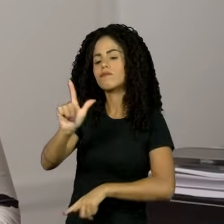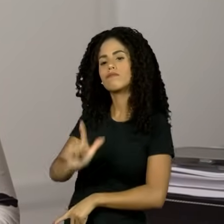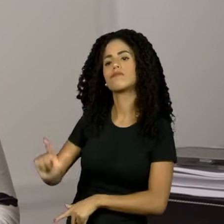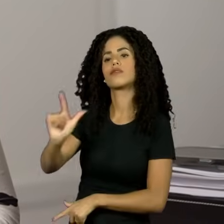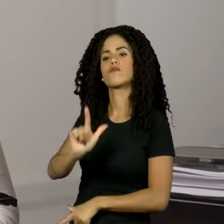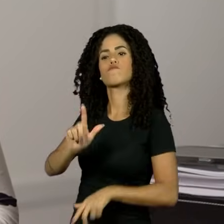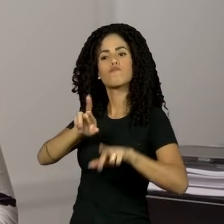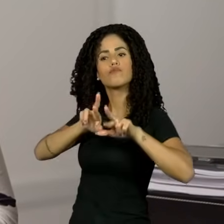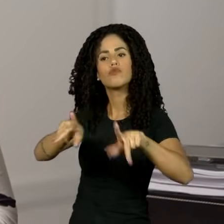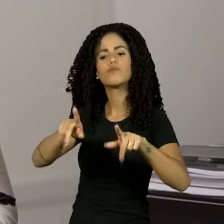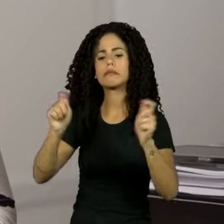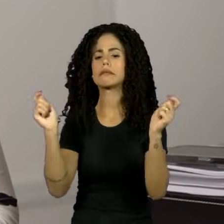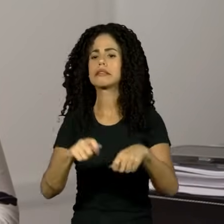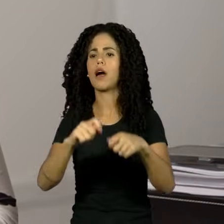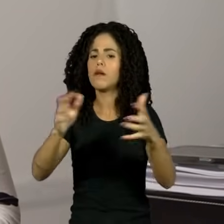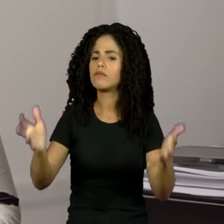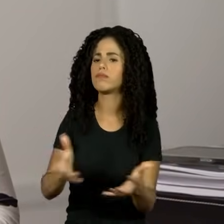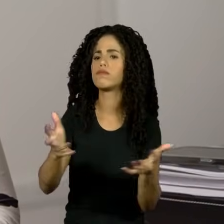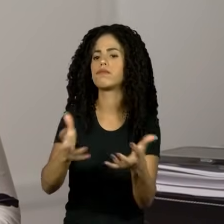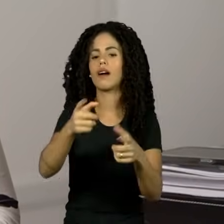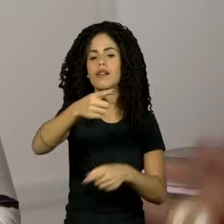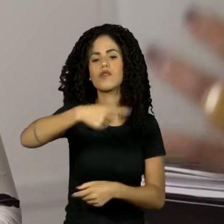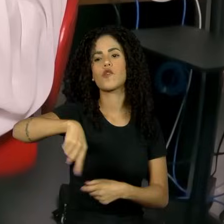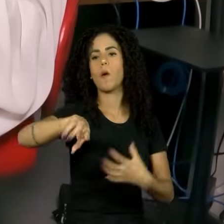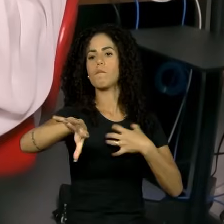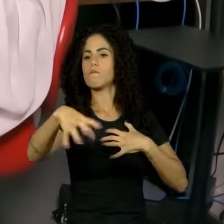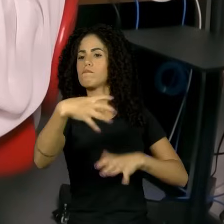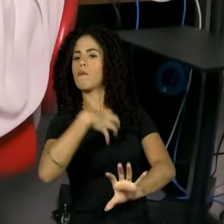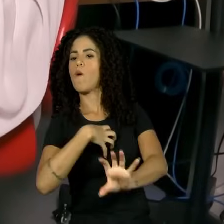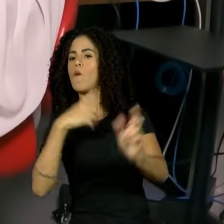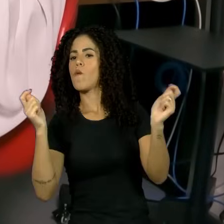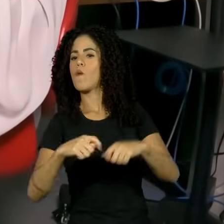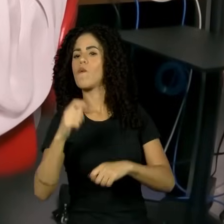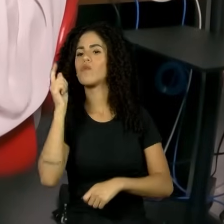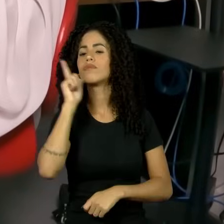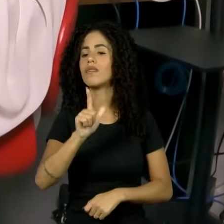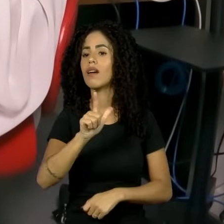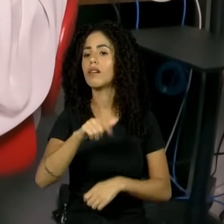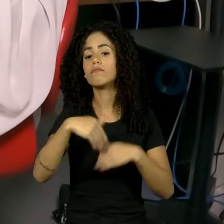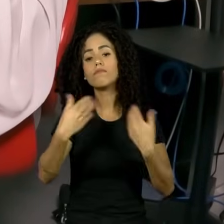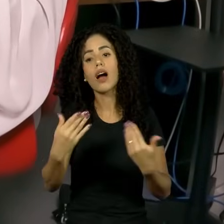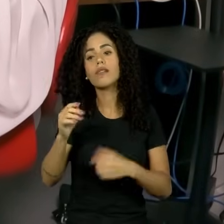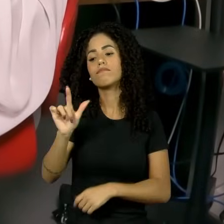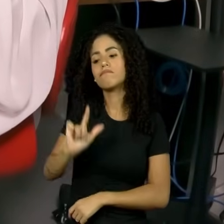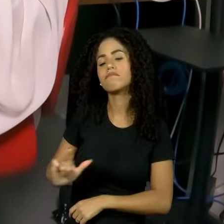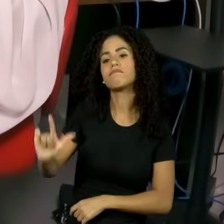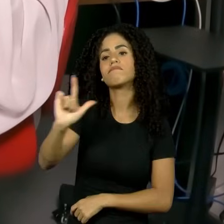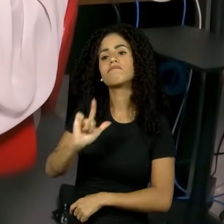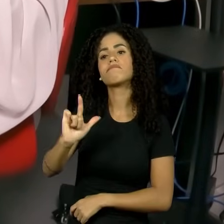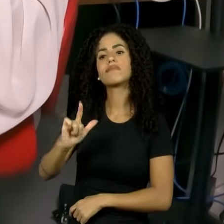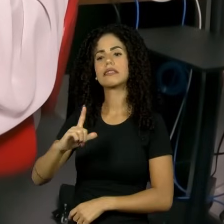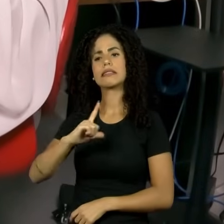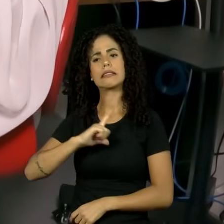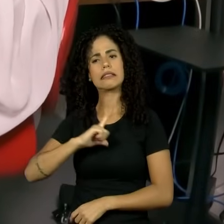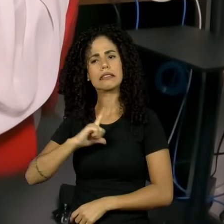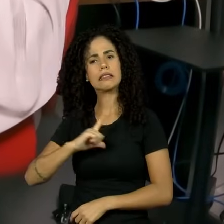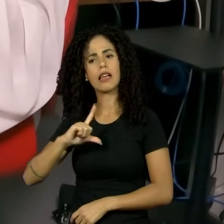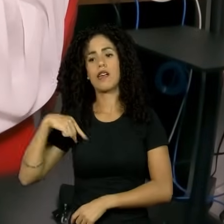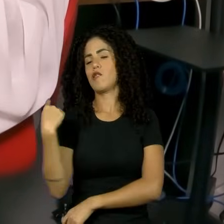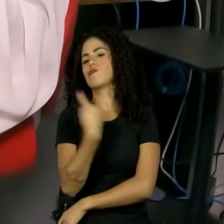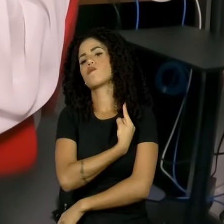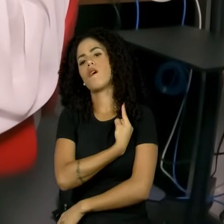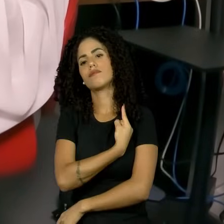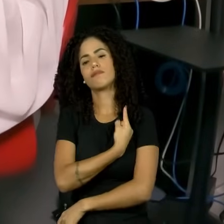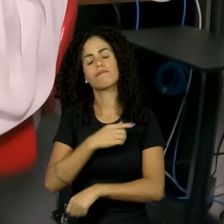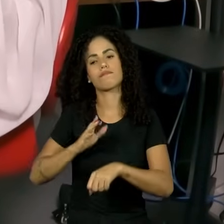literatura que é capaz de comover todo mundo. Quem faz uma literatura universal somos